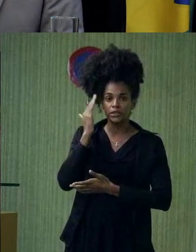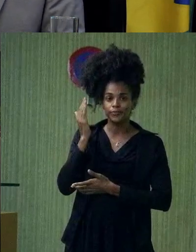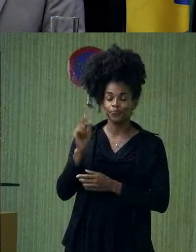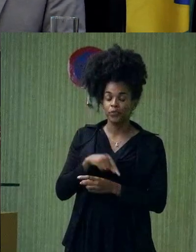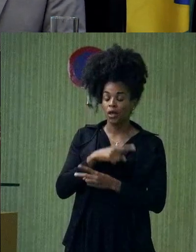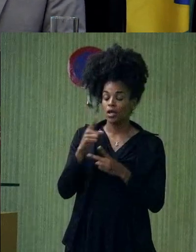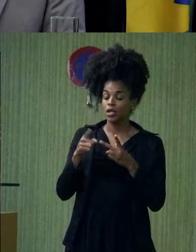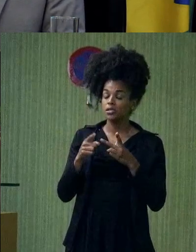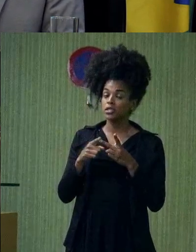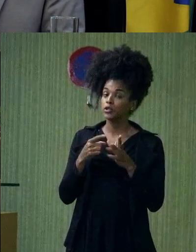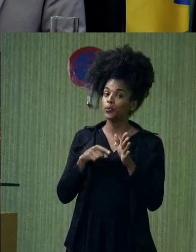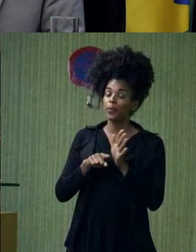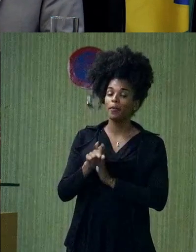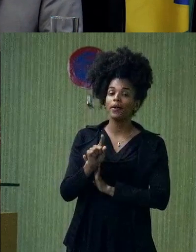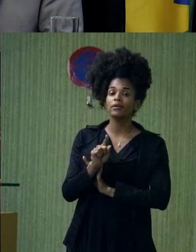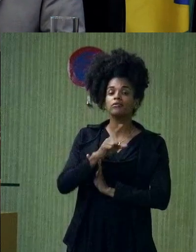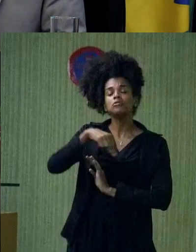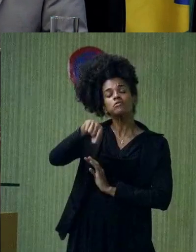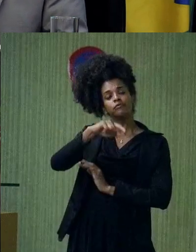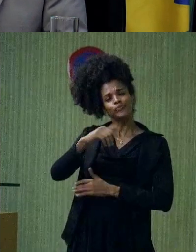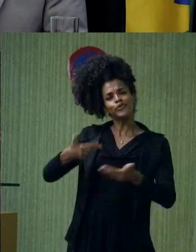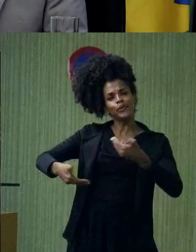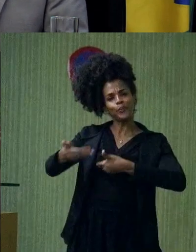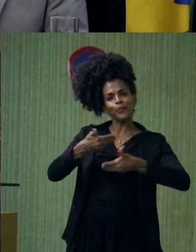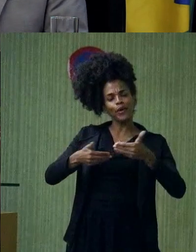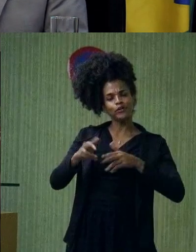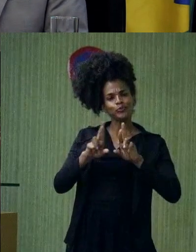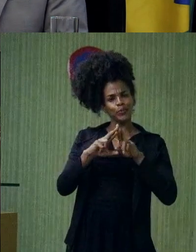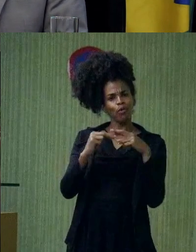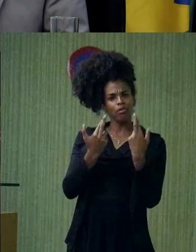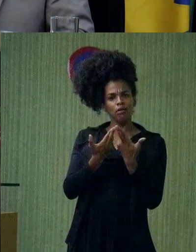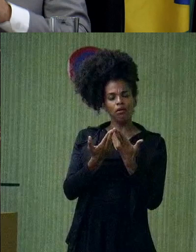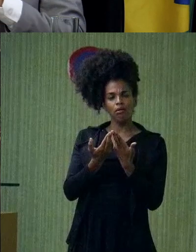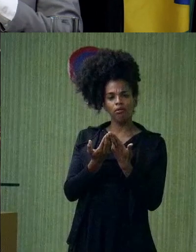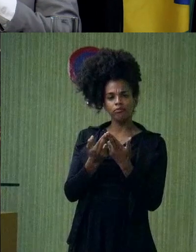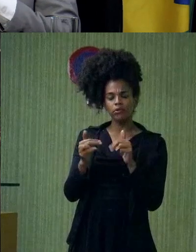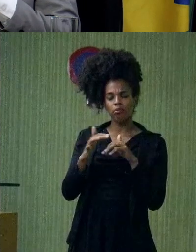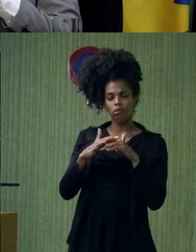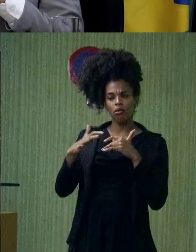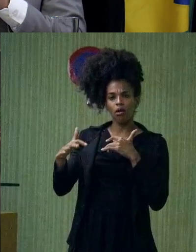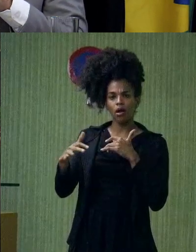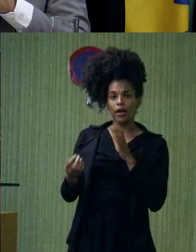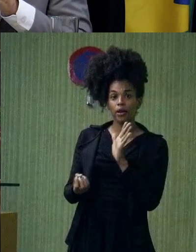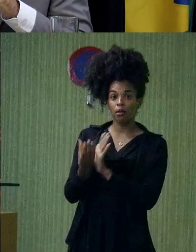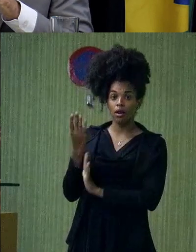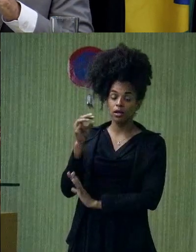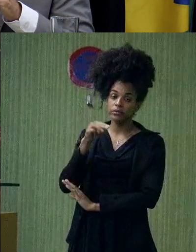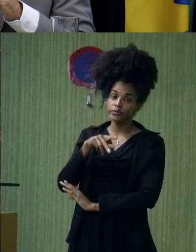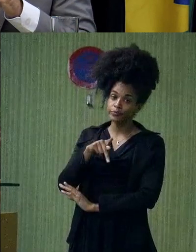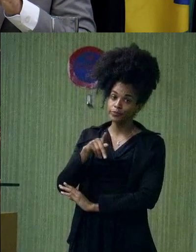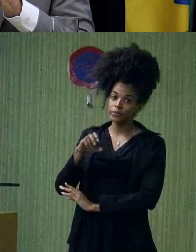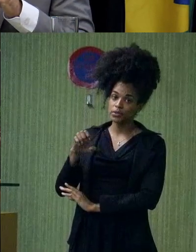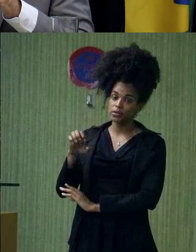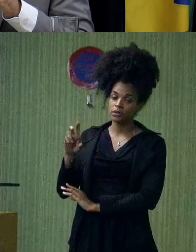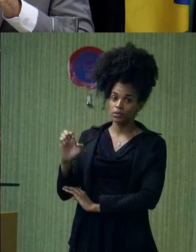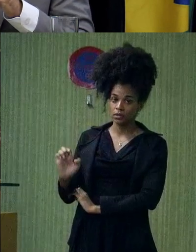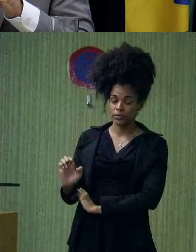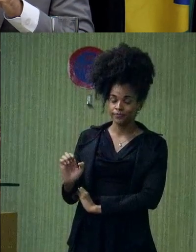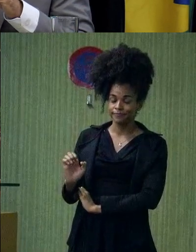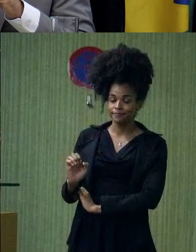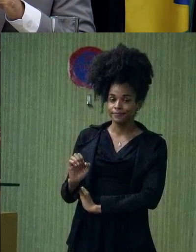participou de alguma reunião com sua rede a respeito da elaboração novo pne e aí veja a gente teve